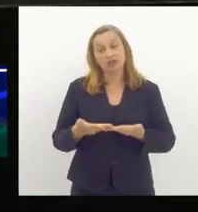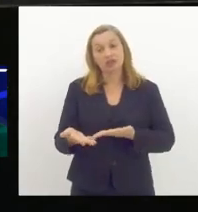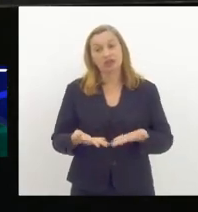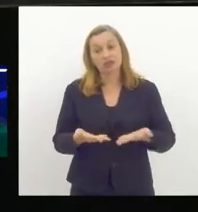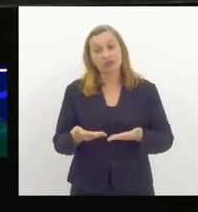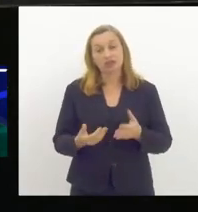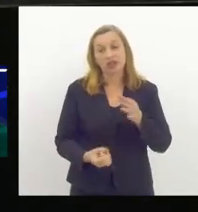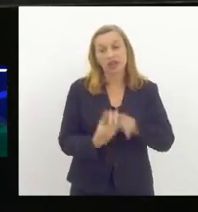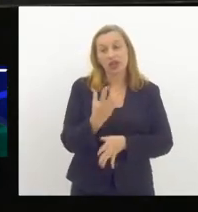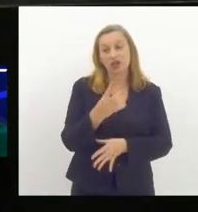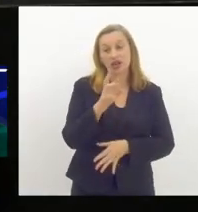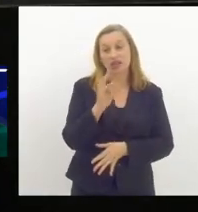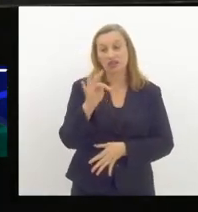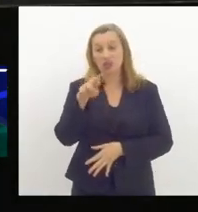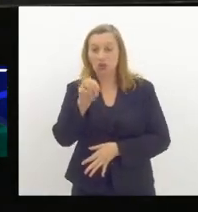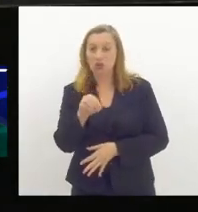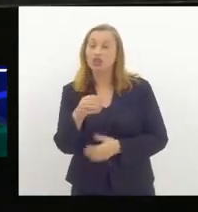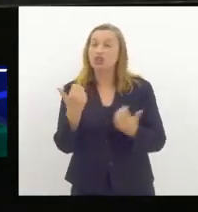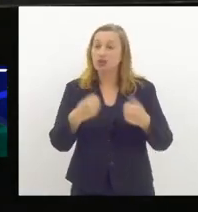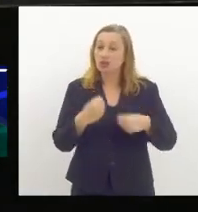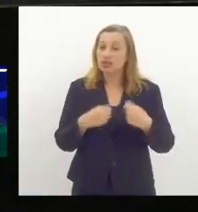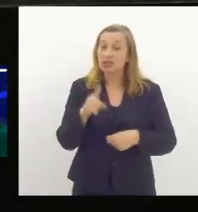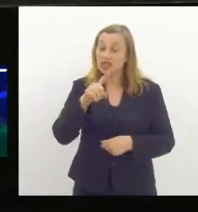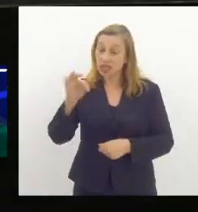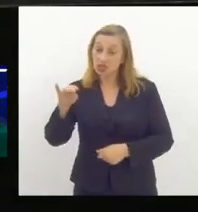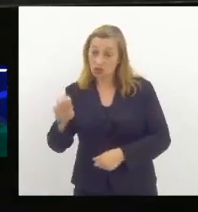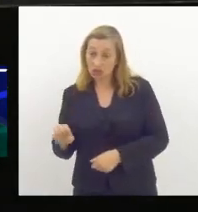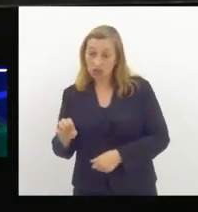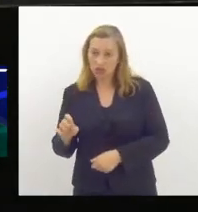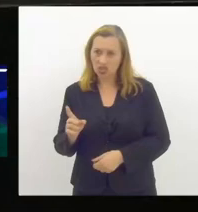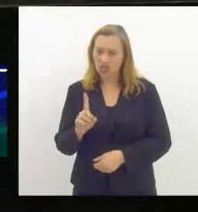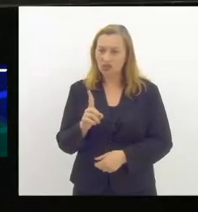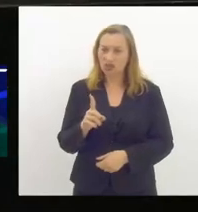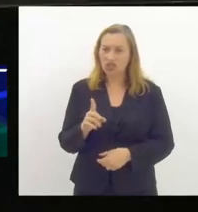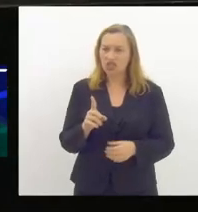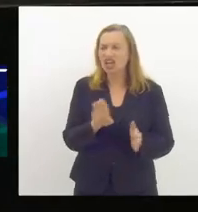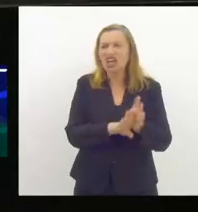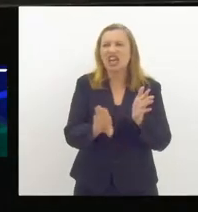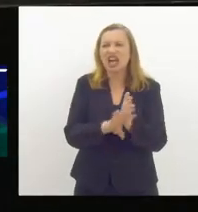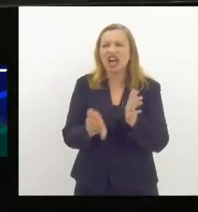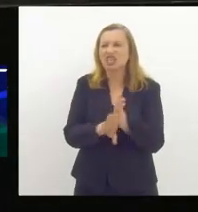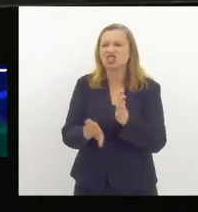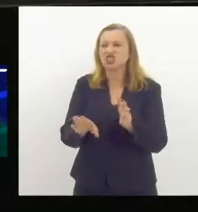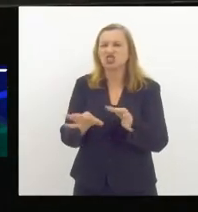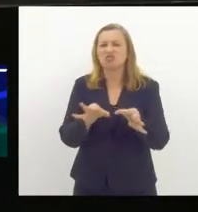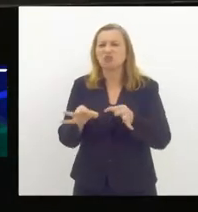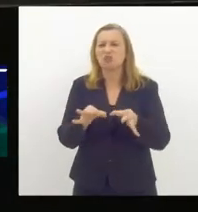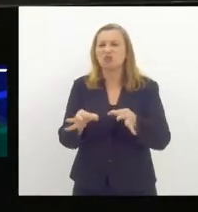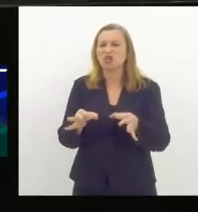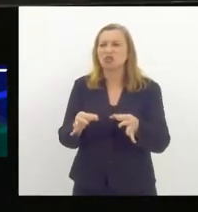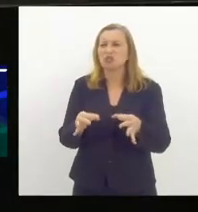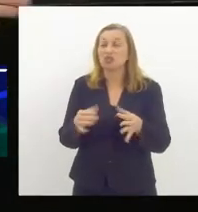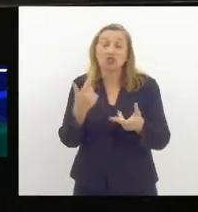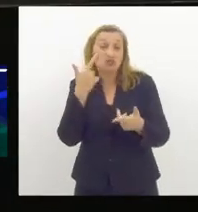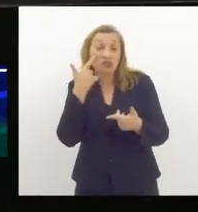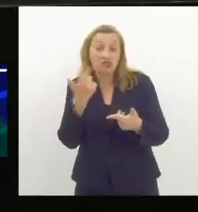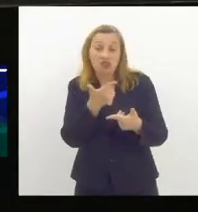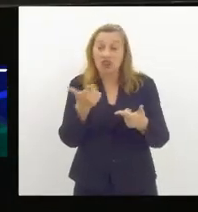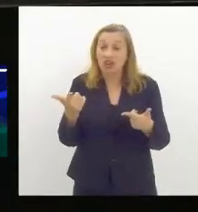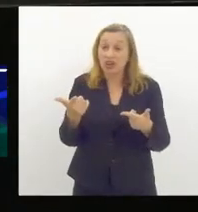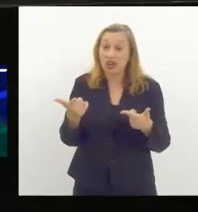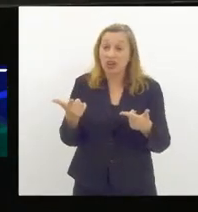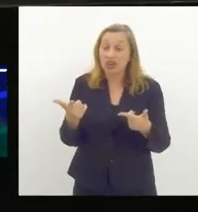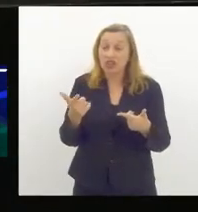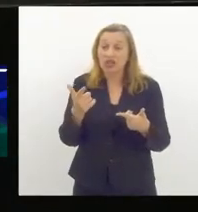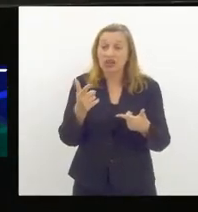construir reservatórios que precisam na região da zona oeste e não seja torrado nesses programas que apareceram por aí a